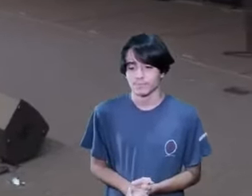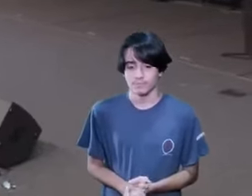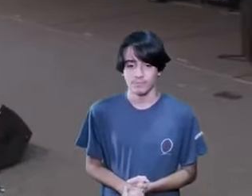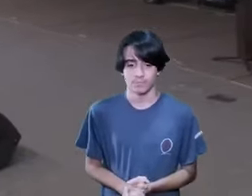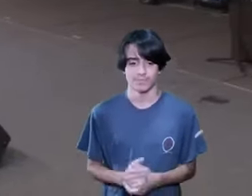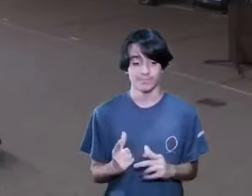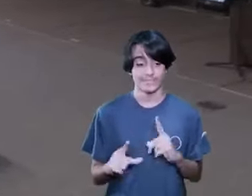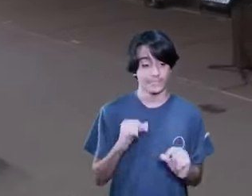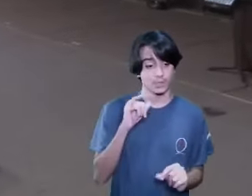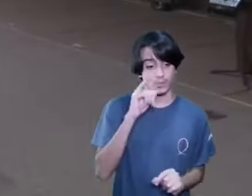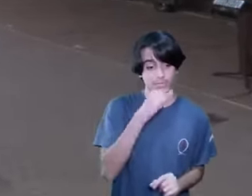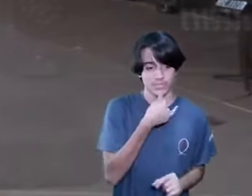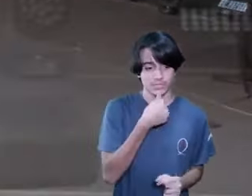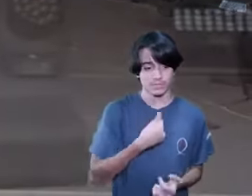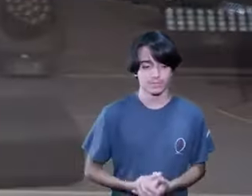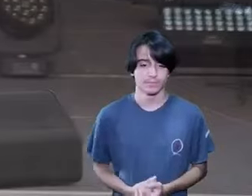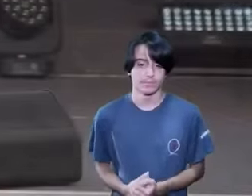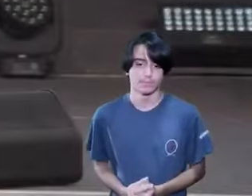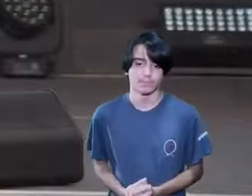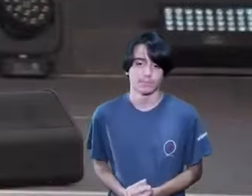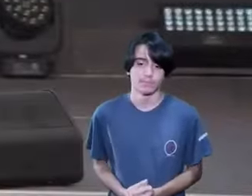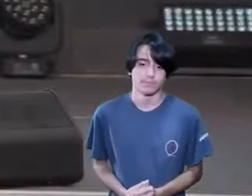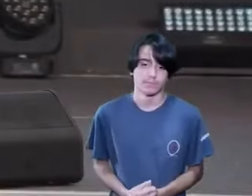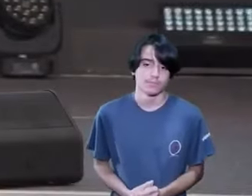Retirou-se triste.